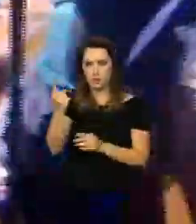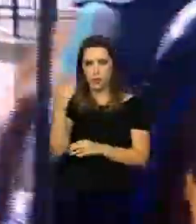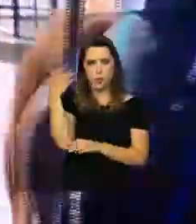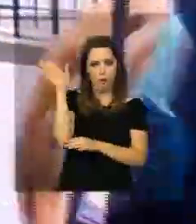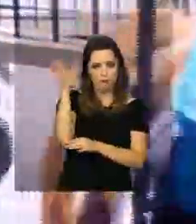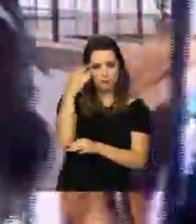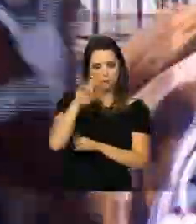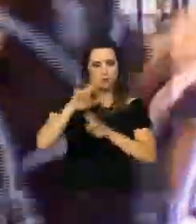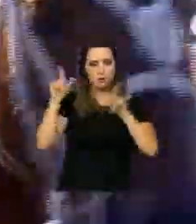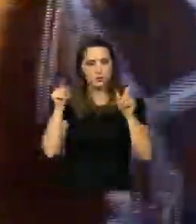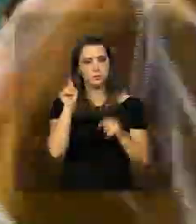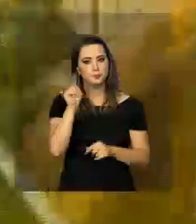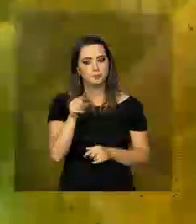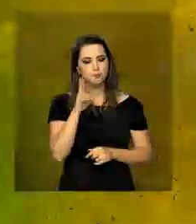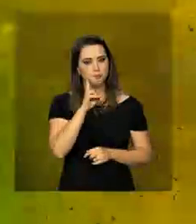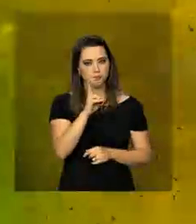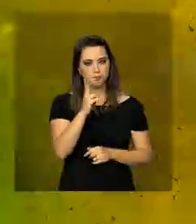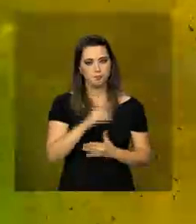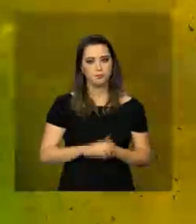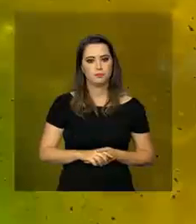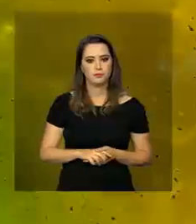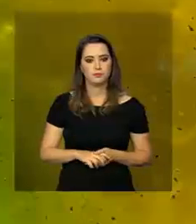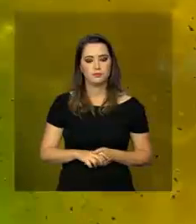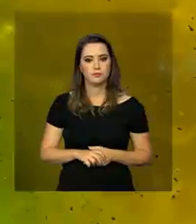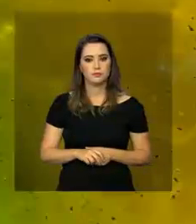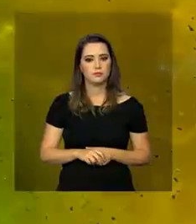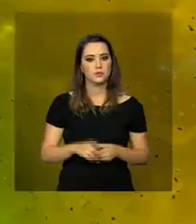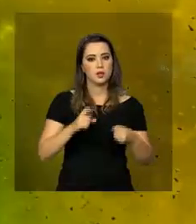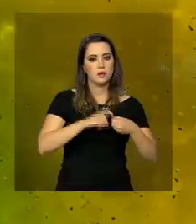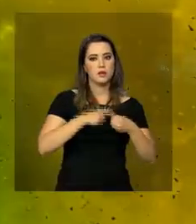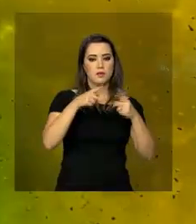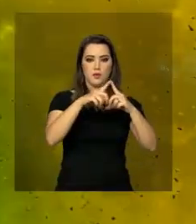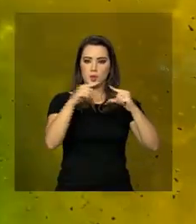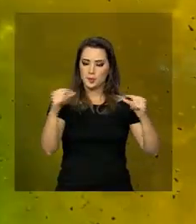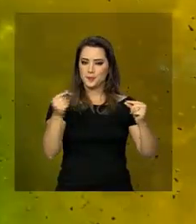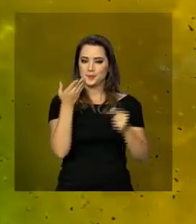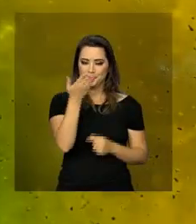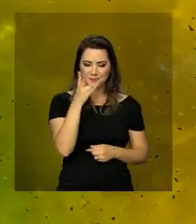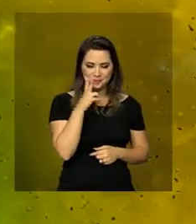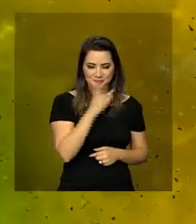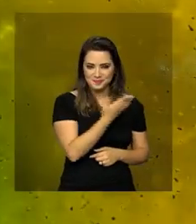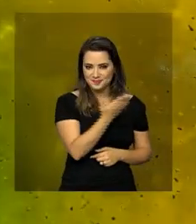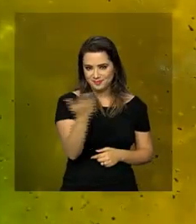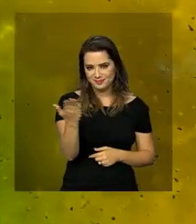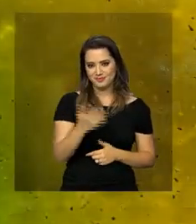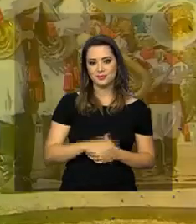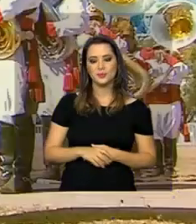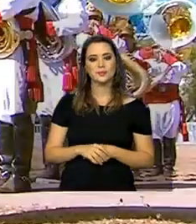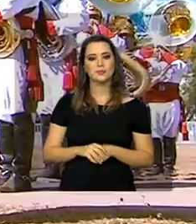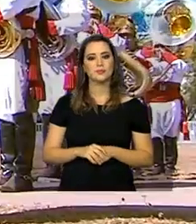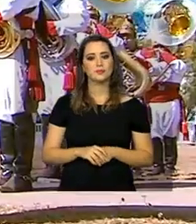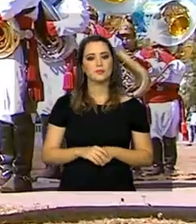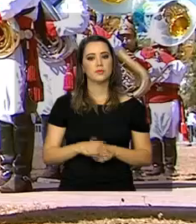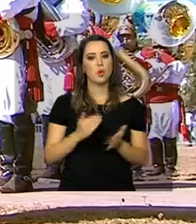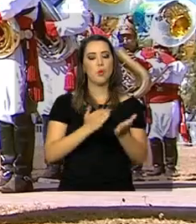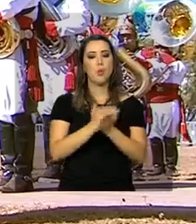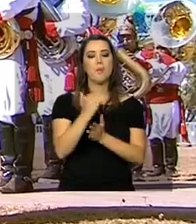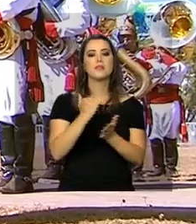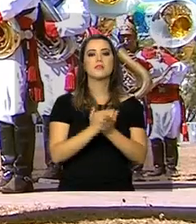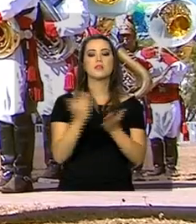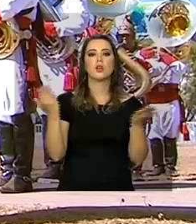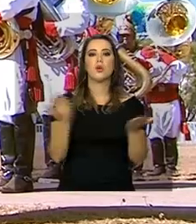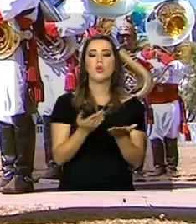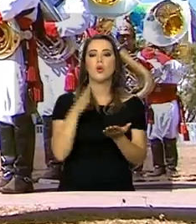que abre o desfile do Rio de Janeiro. Voltamos aí para Brasília. Está começando agora,